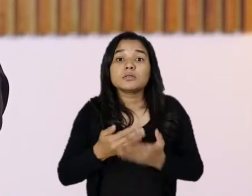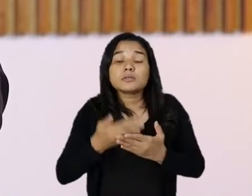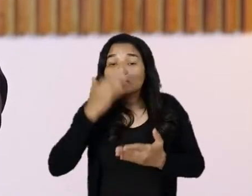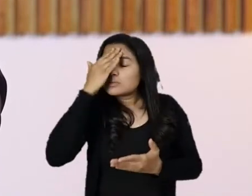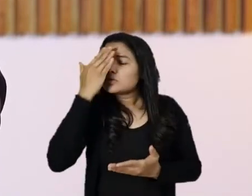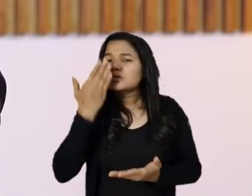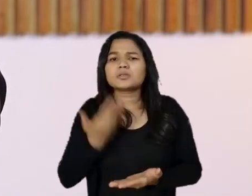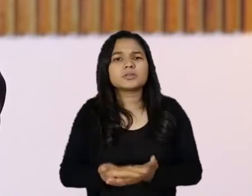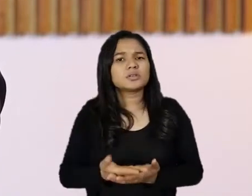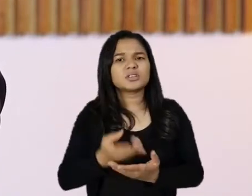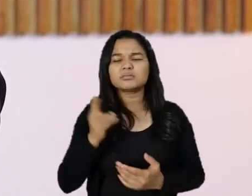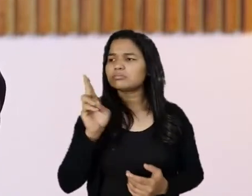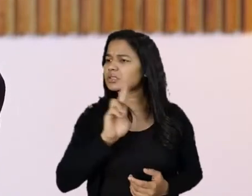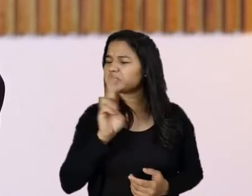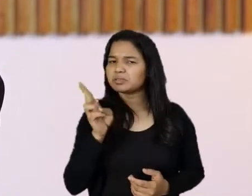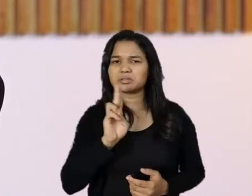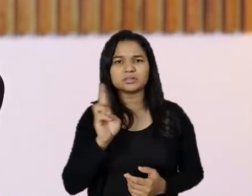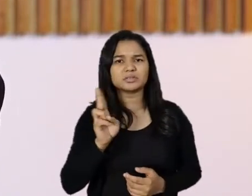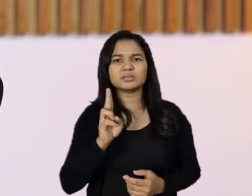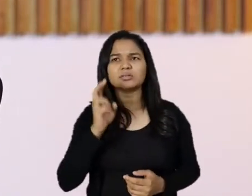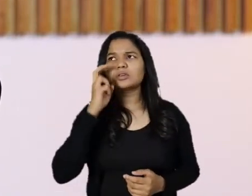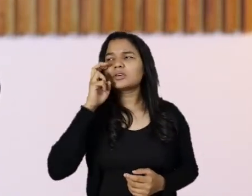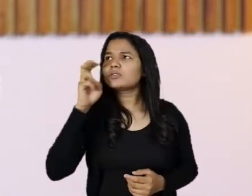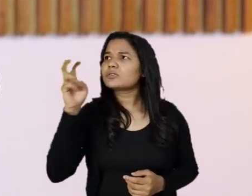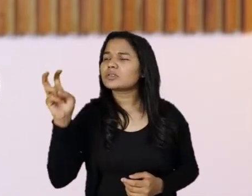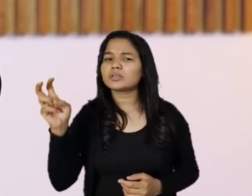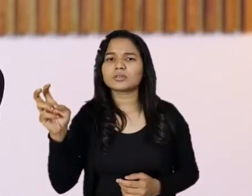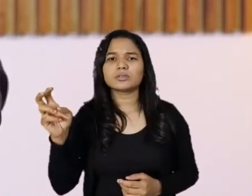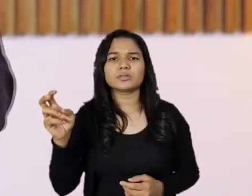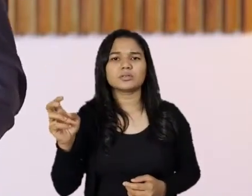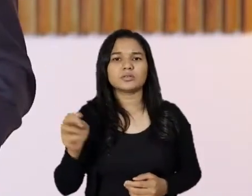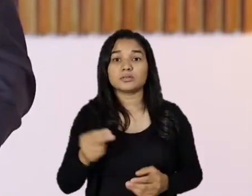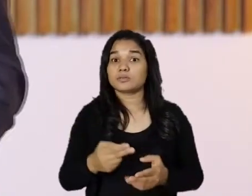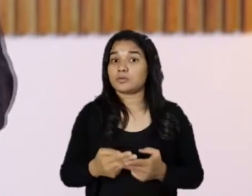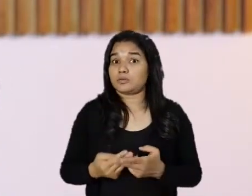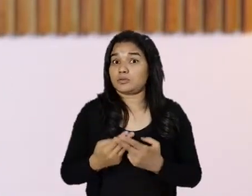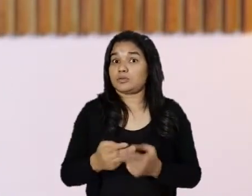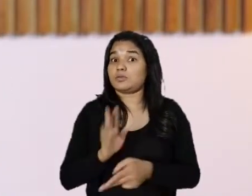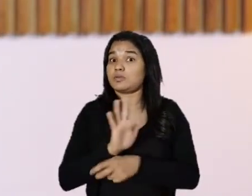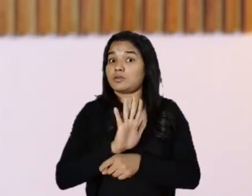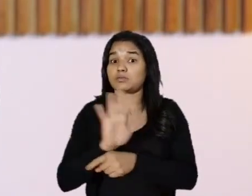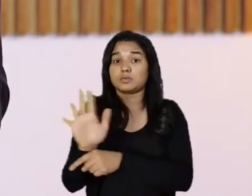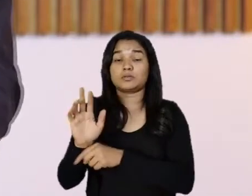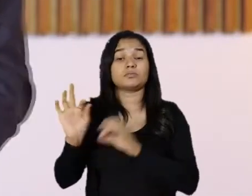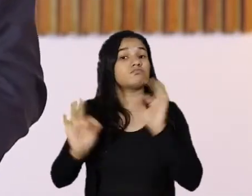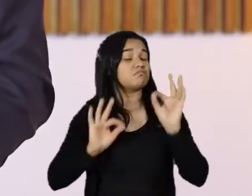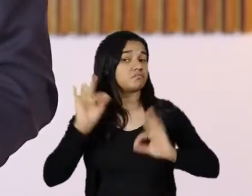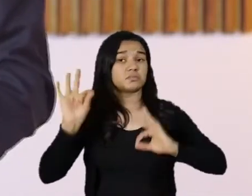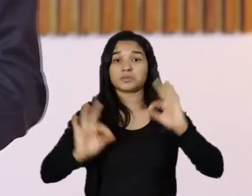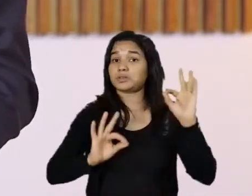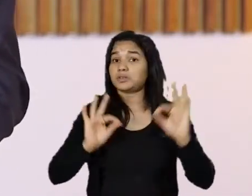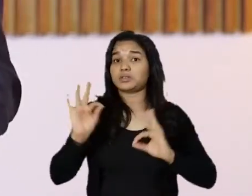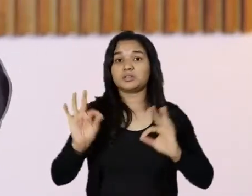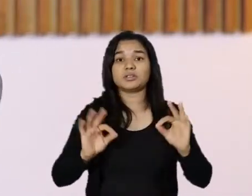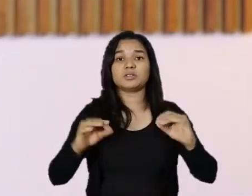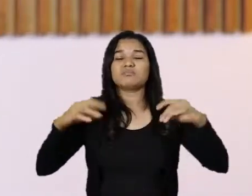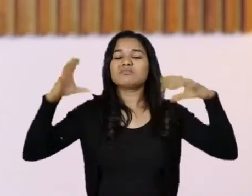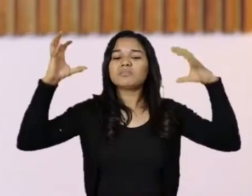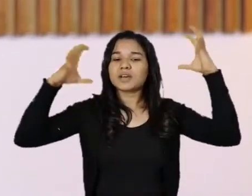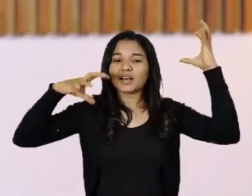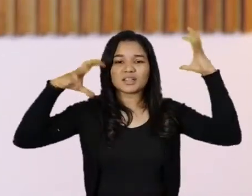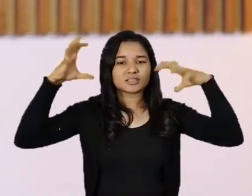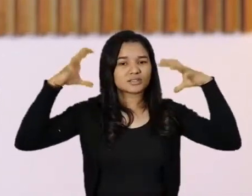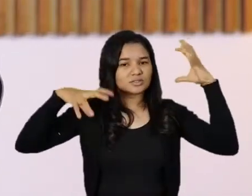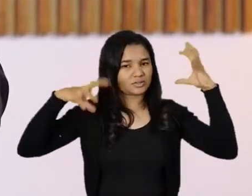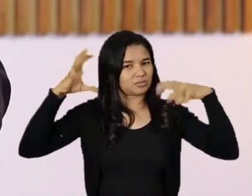Noé, quando ouviu a mensagem de que o juízo viria através do dilúvio, ele acreditou em algo que ele nunca viu, que nunca tinha acontecido. Isso é uma das grandes evidências